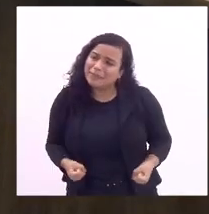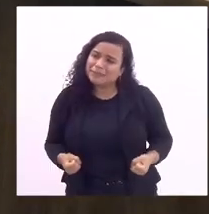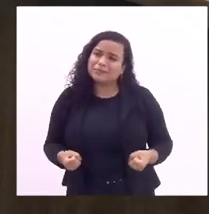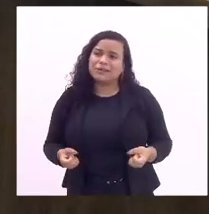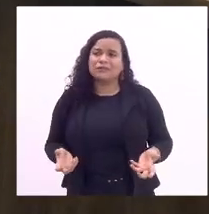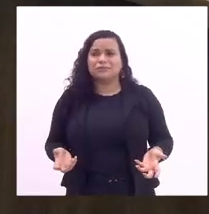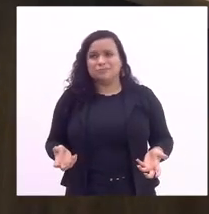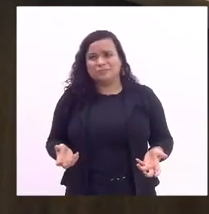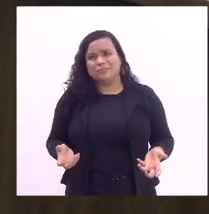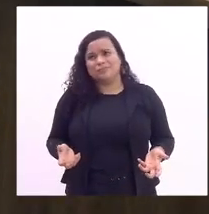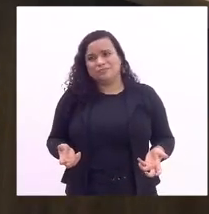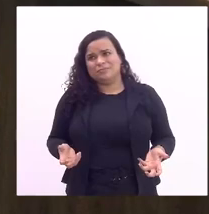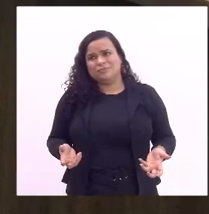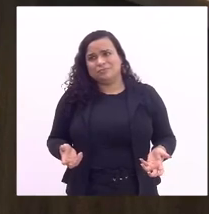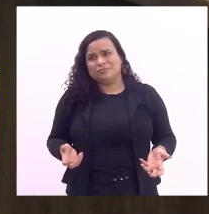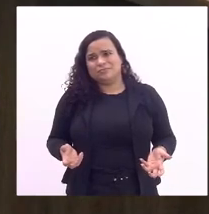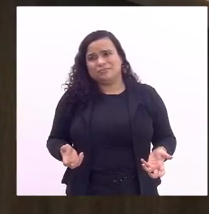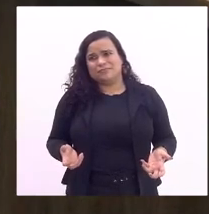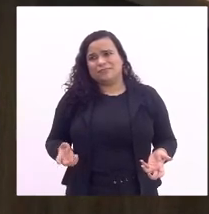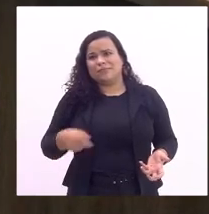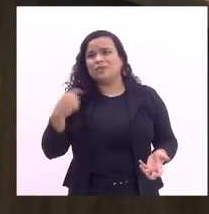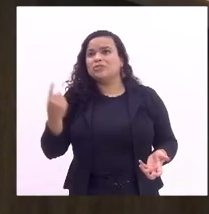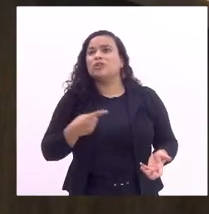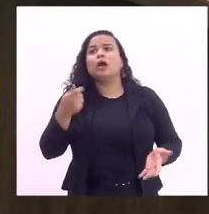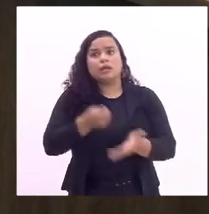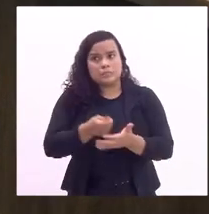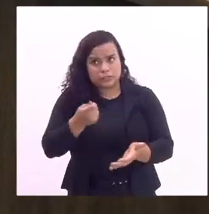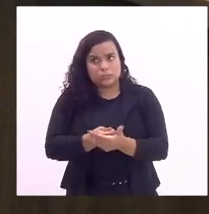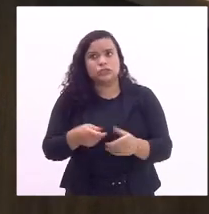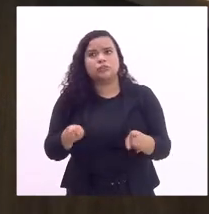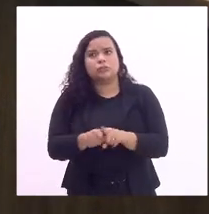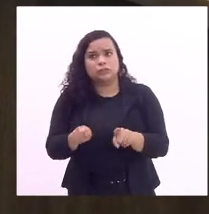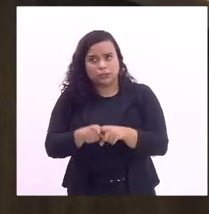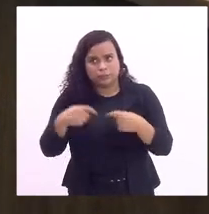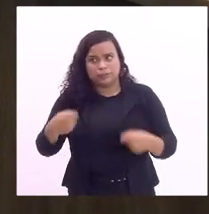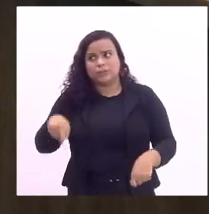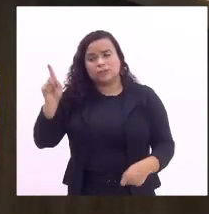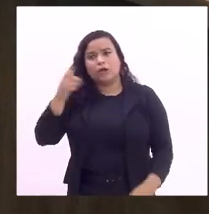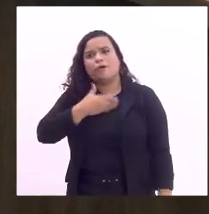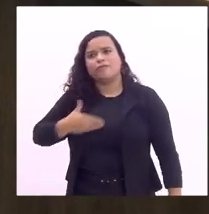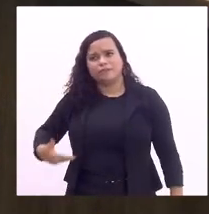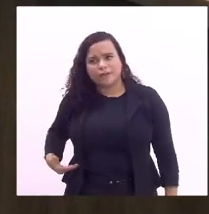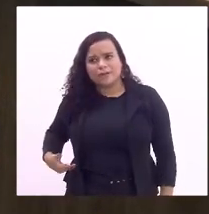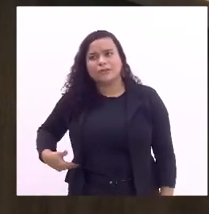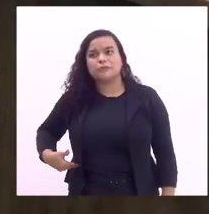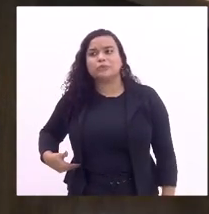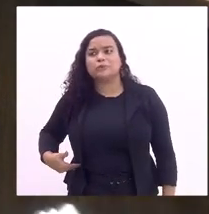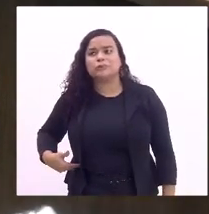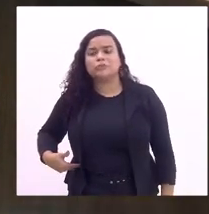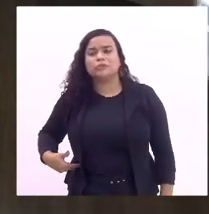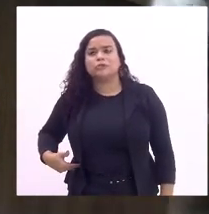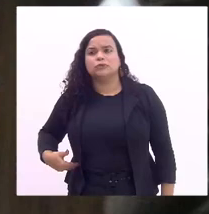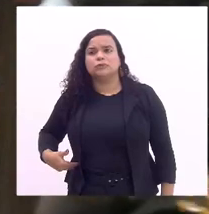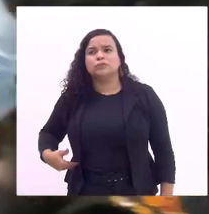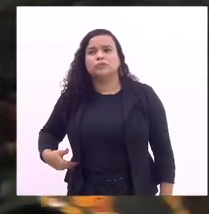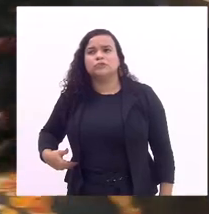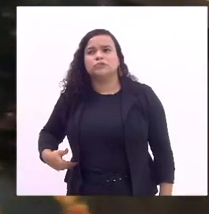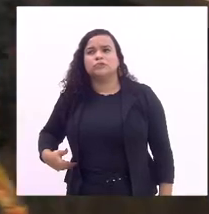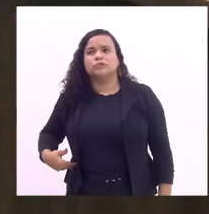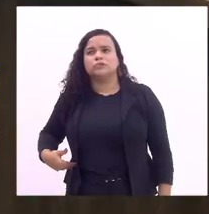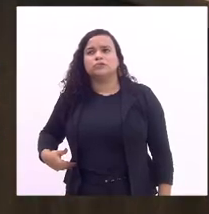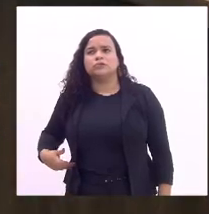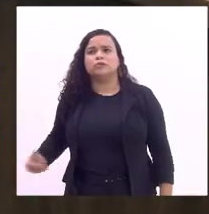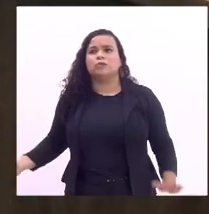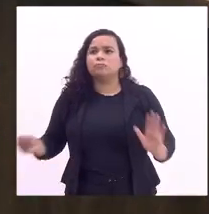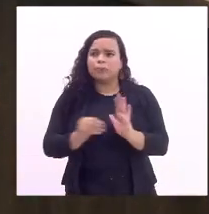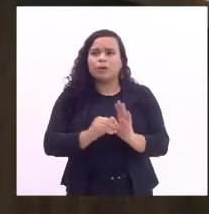que, por sinal, a gente tem que exigir que o governo, presidente, coloque o PCCS